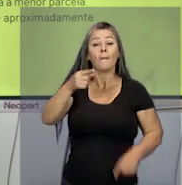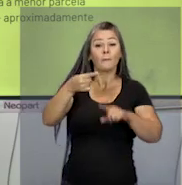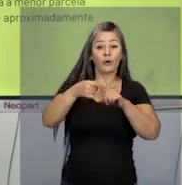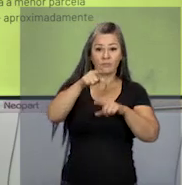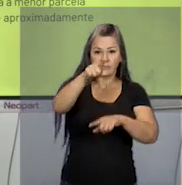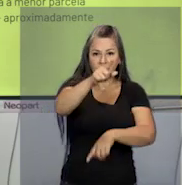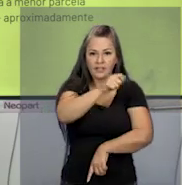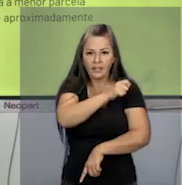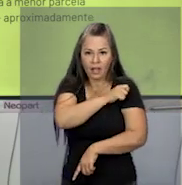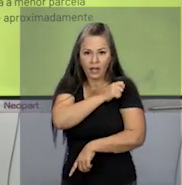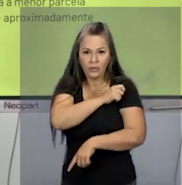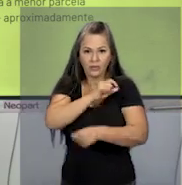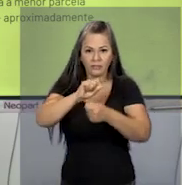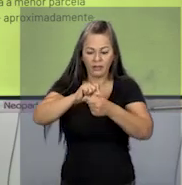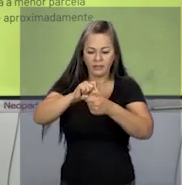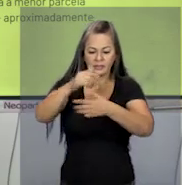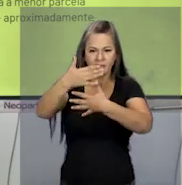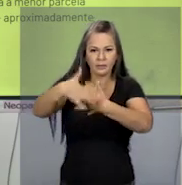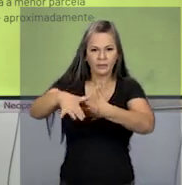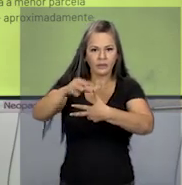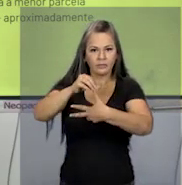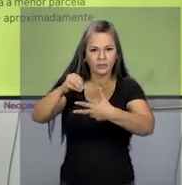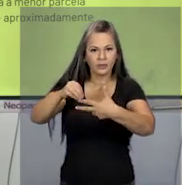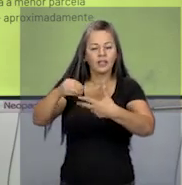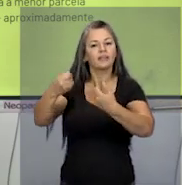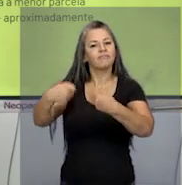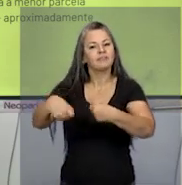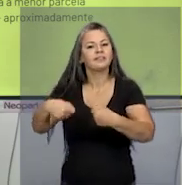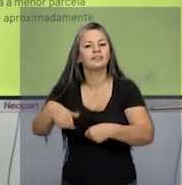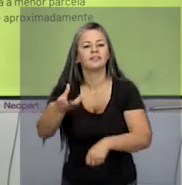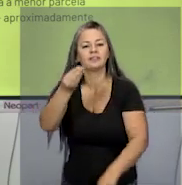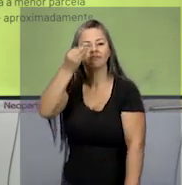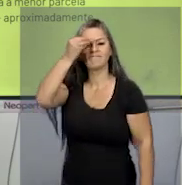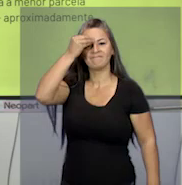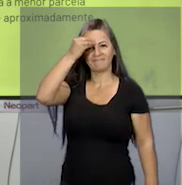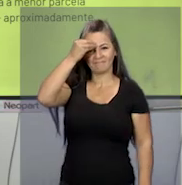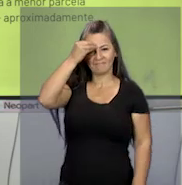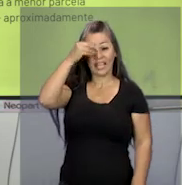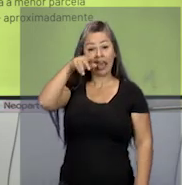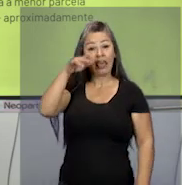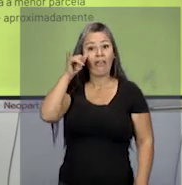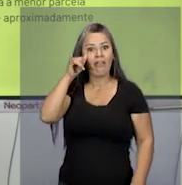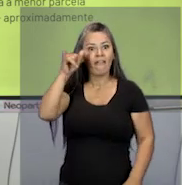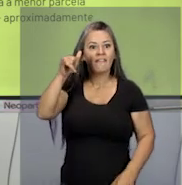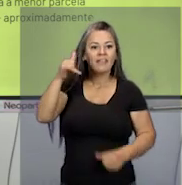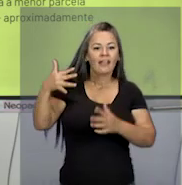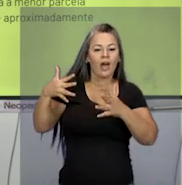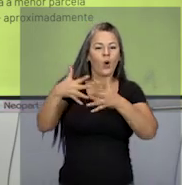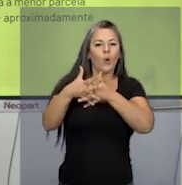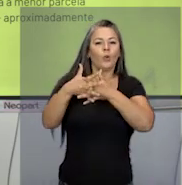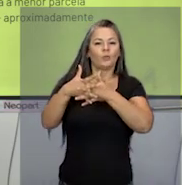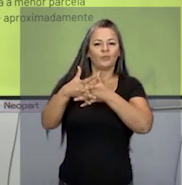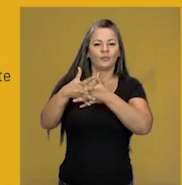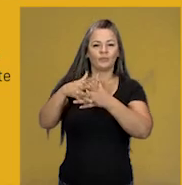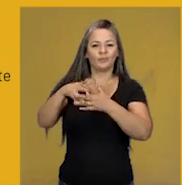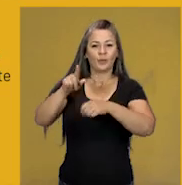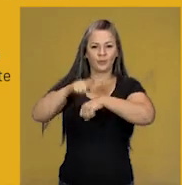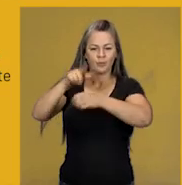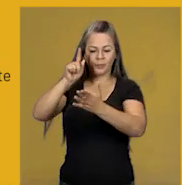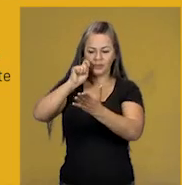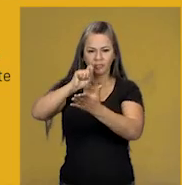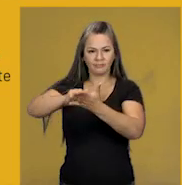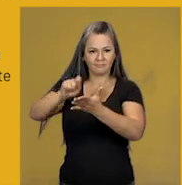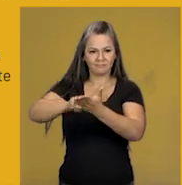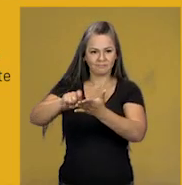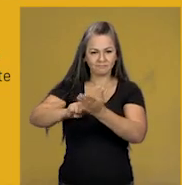prova tem que saber, é necessário, precisa, ok? Justamente para não fazer confusões de regiões aí, perfeito? Em relação